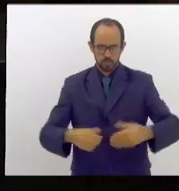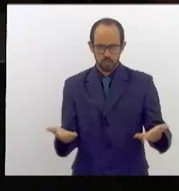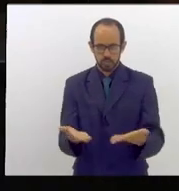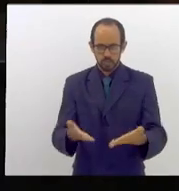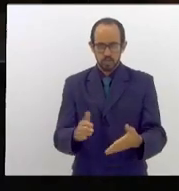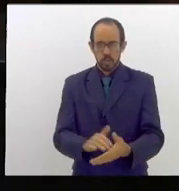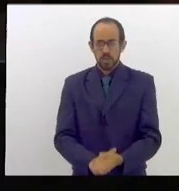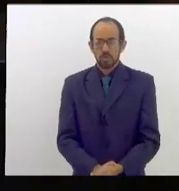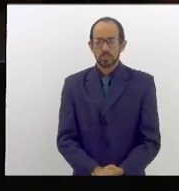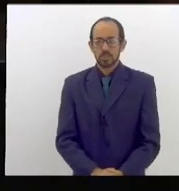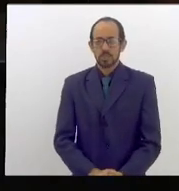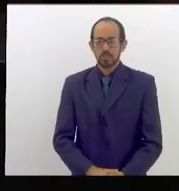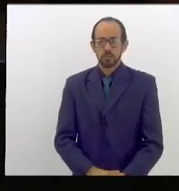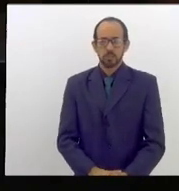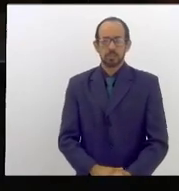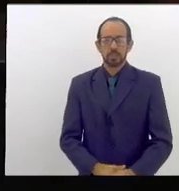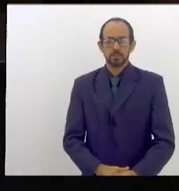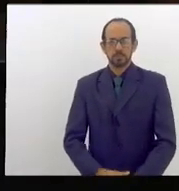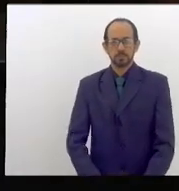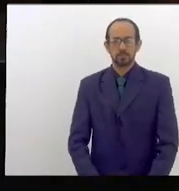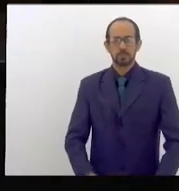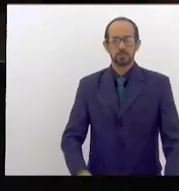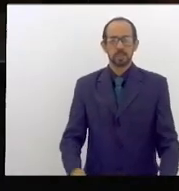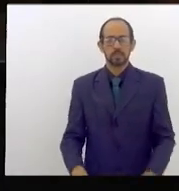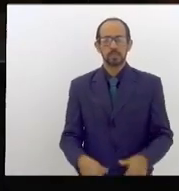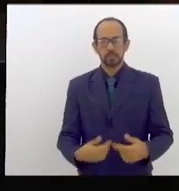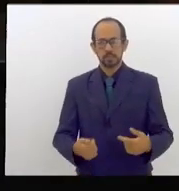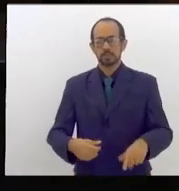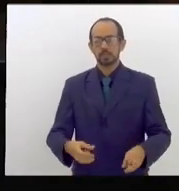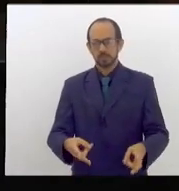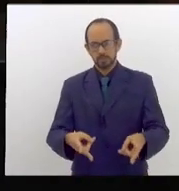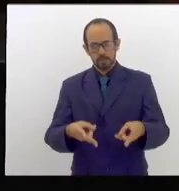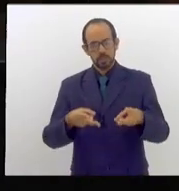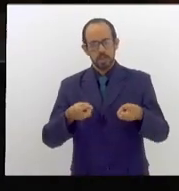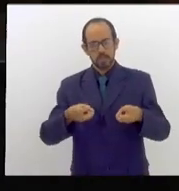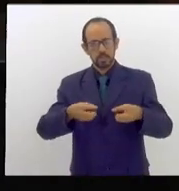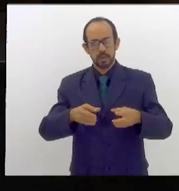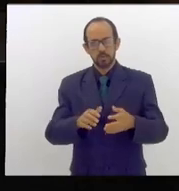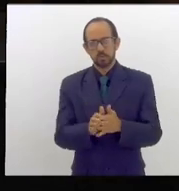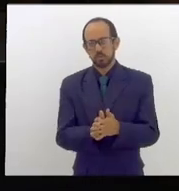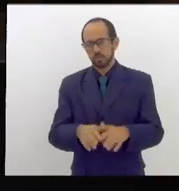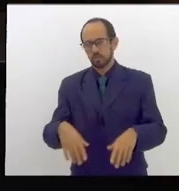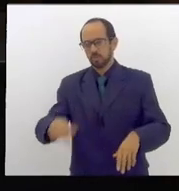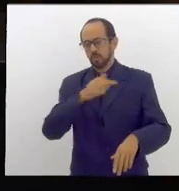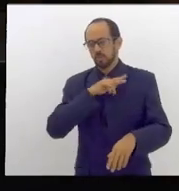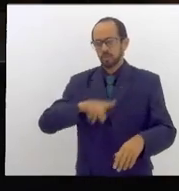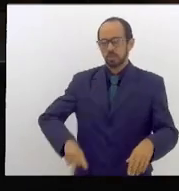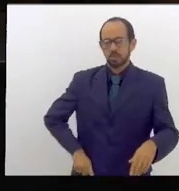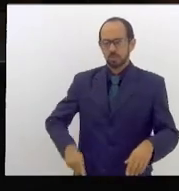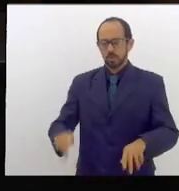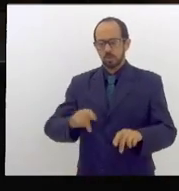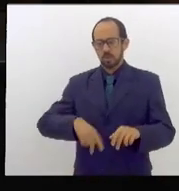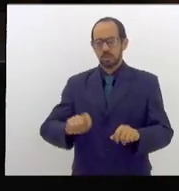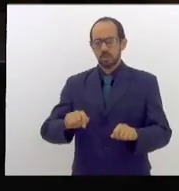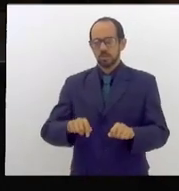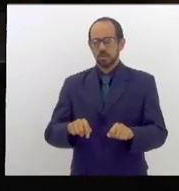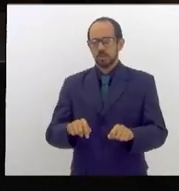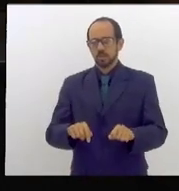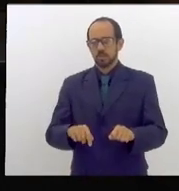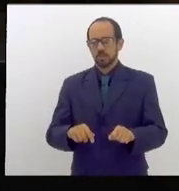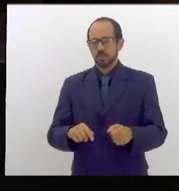aí verificamos também todo um processo de um presidente é de não